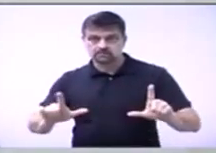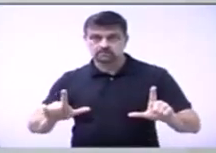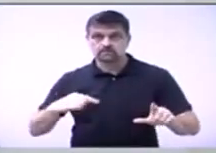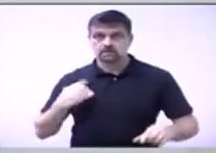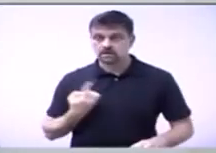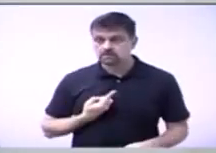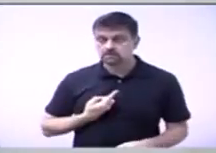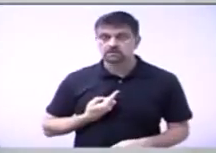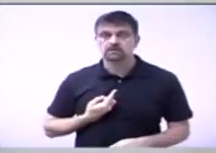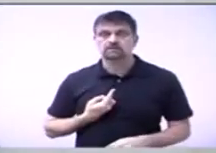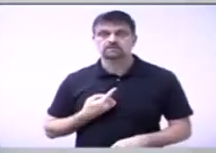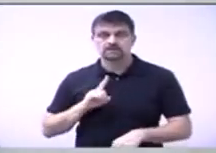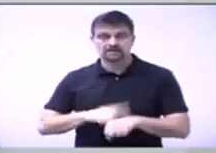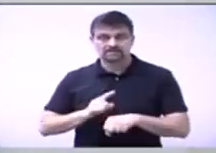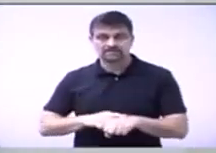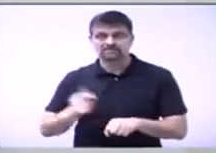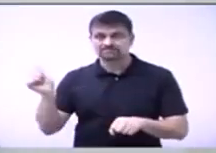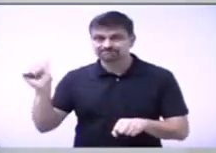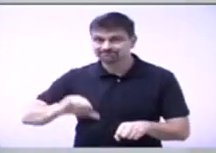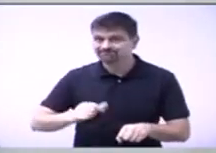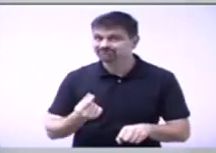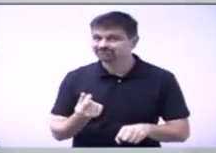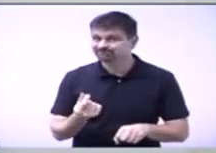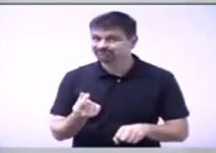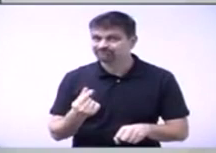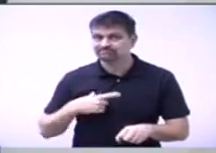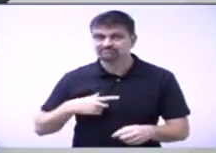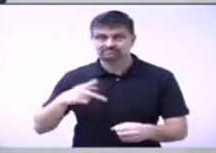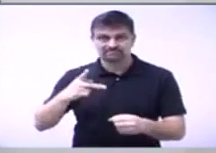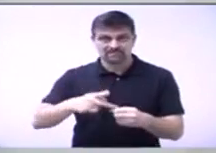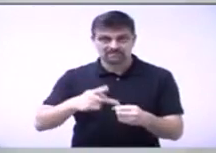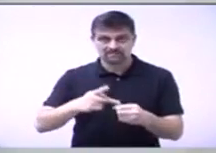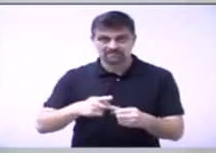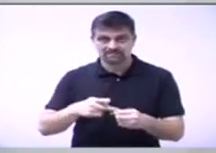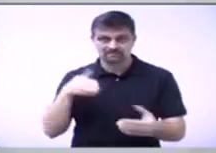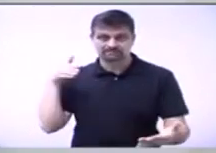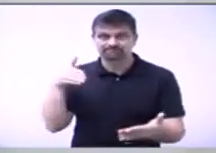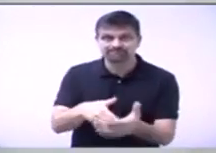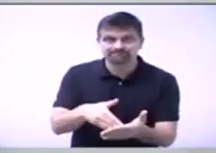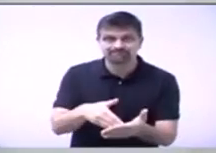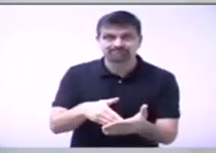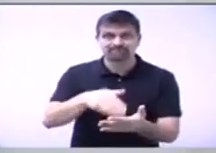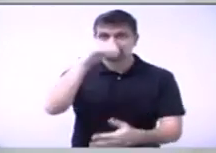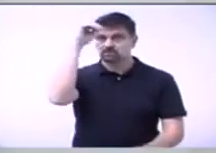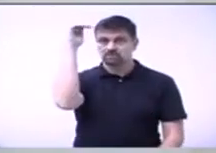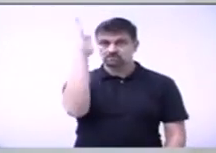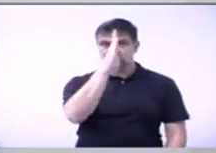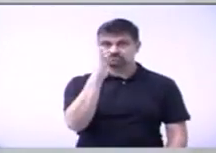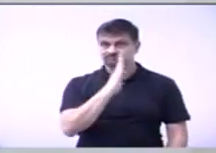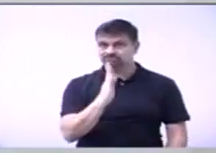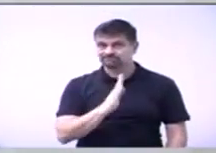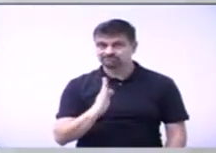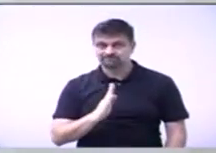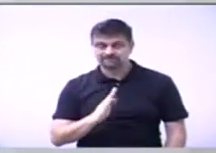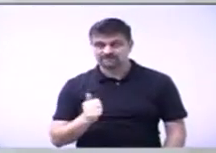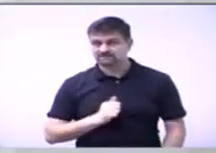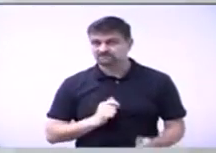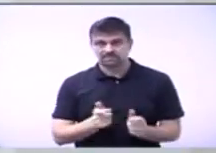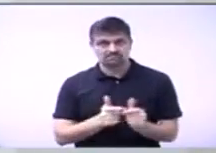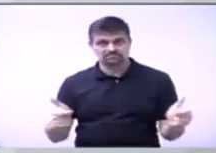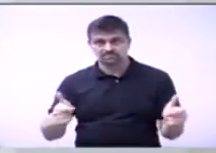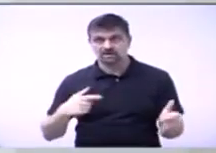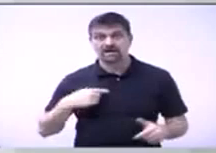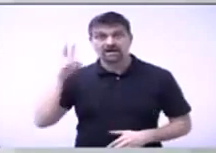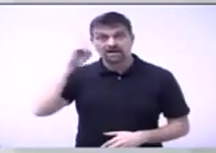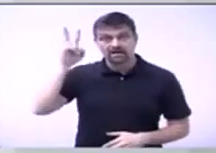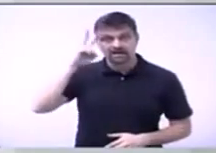crise. A Petrobras, ela parou não só em Paulínia, ela parou no Brasil. E lembrei em todas as sessões